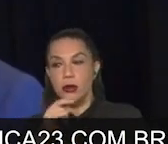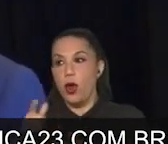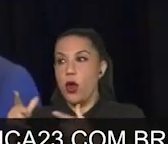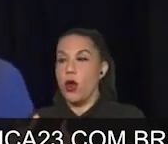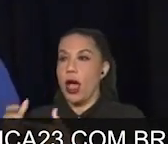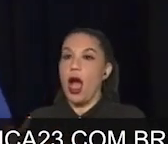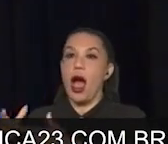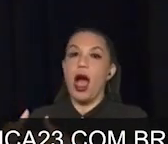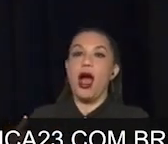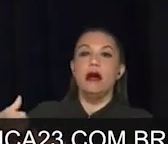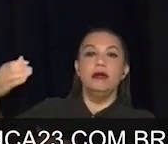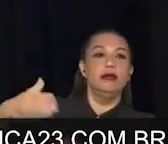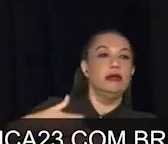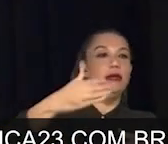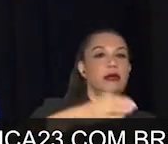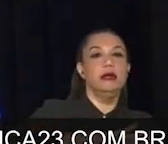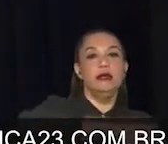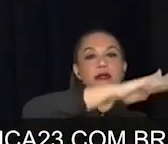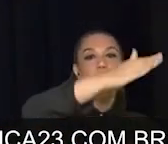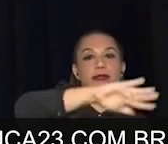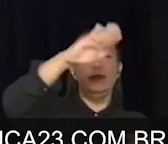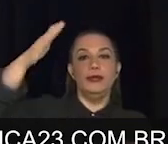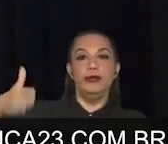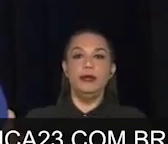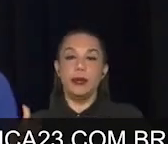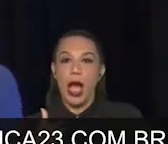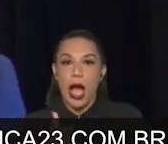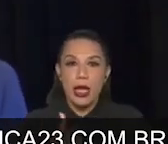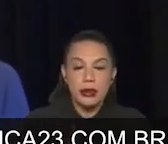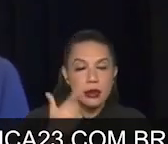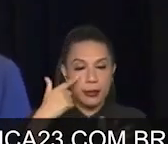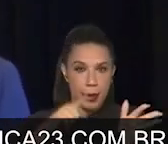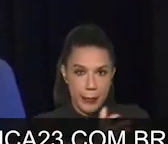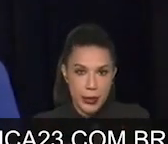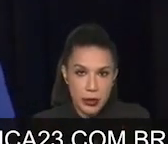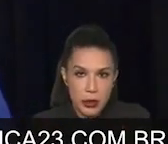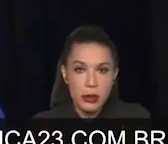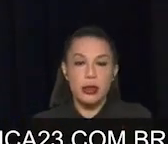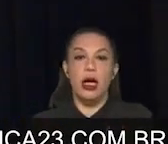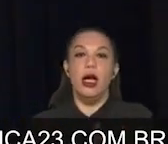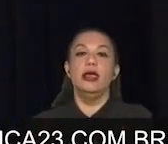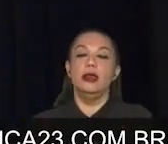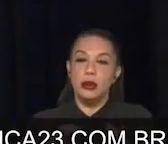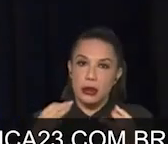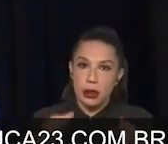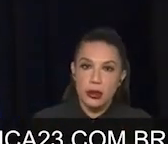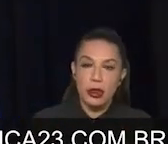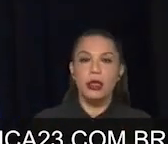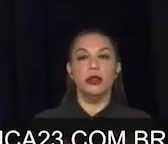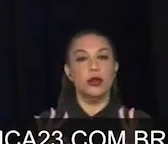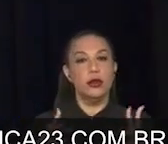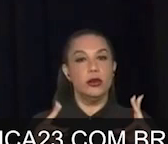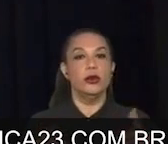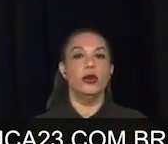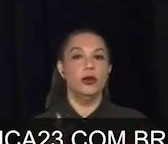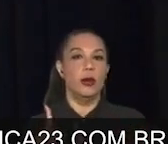áreas e vai nos dar um pouco mais de liberdade no acesso aos cânions. Então isso com certeza está levando, né, a toda a